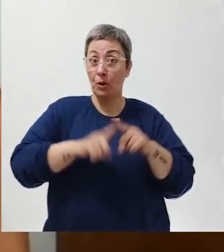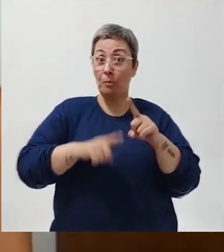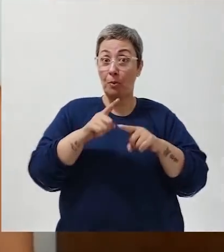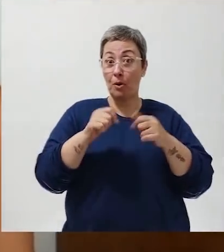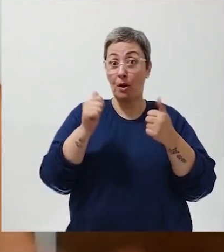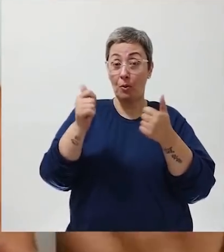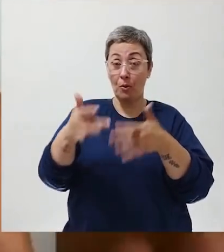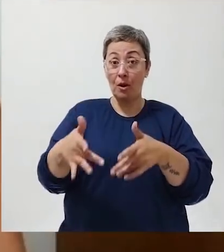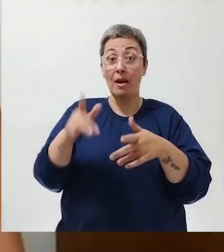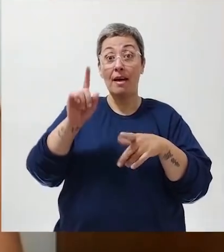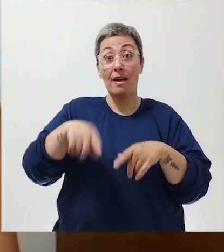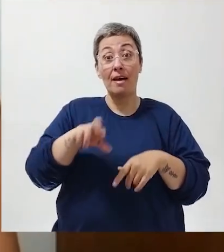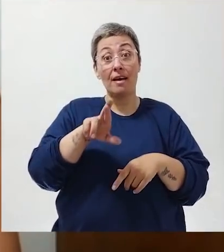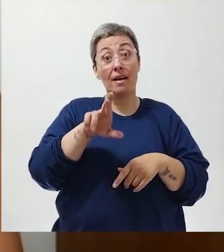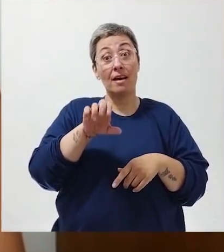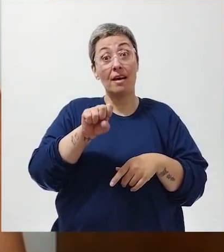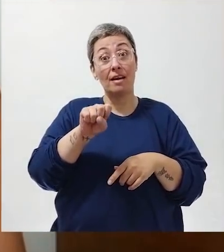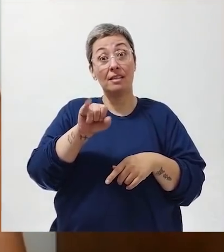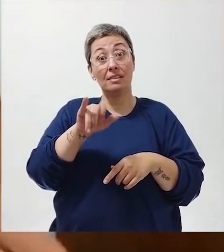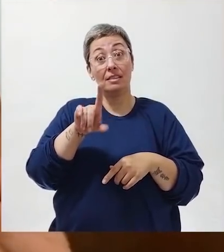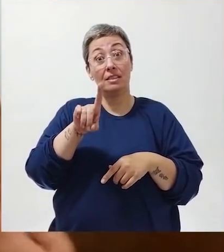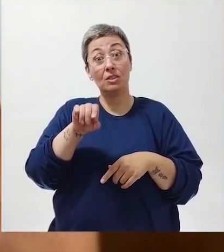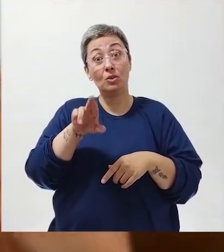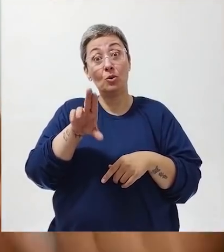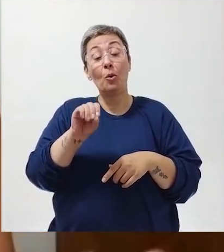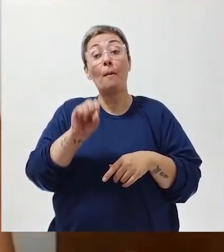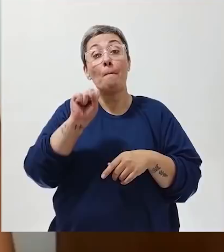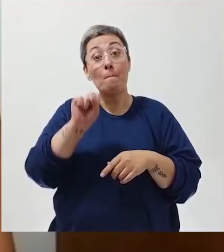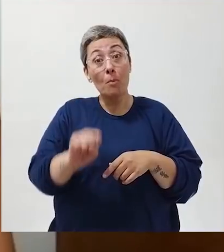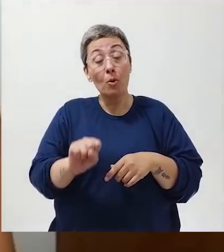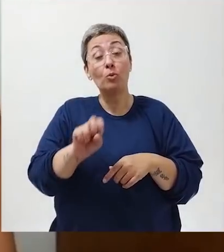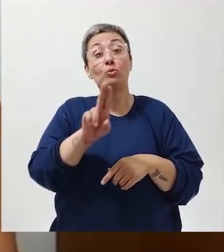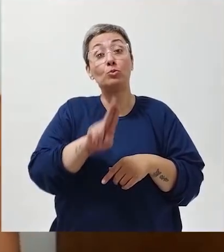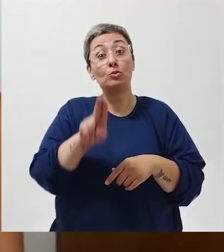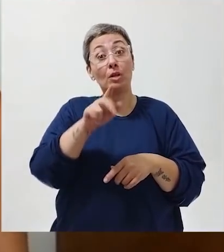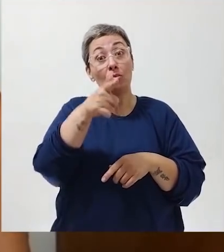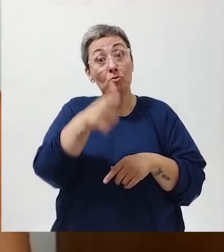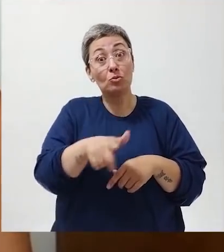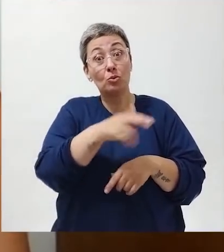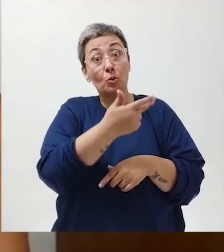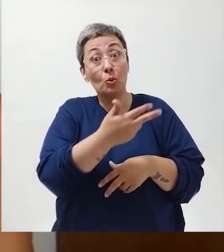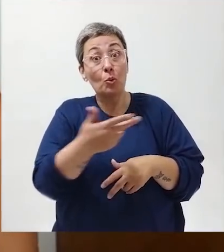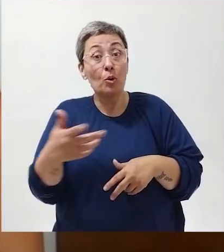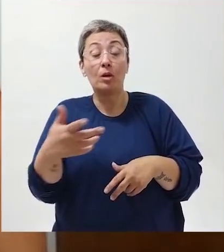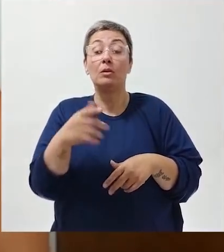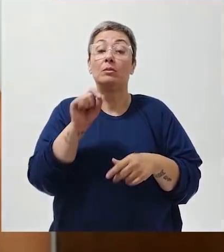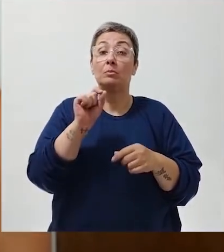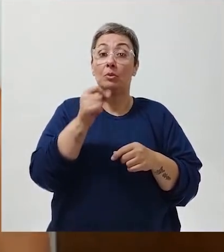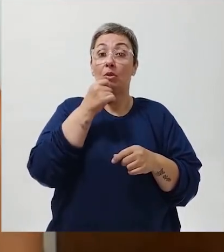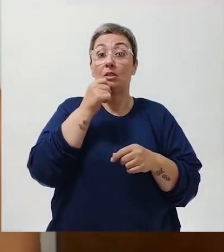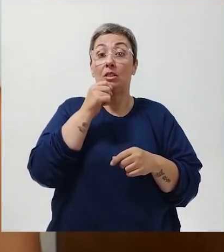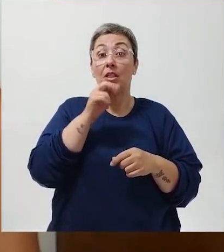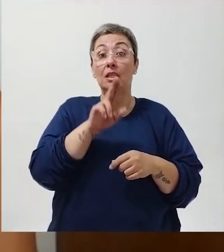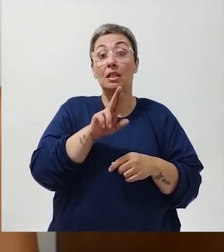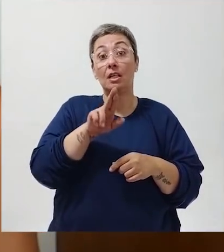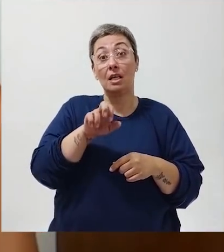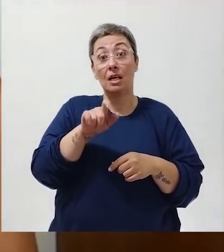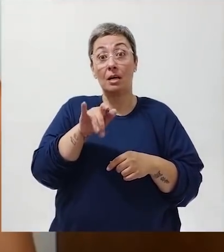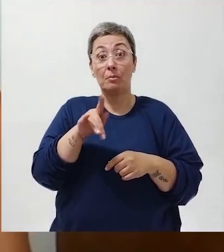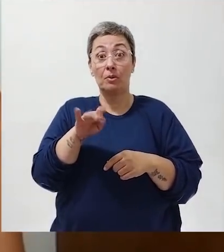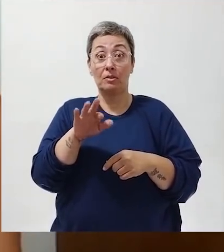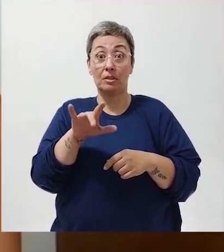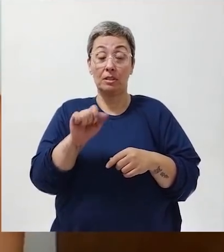material descartado é resíduo? Ou seja, eles podem ser usados para muitas coisas. Podem ser